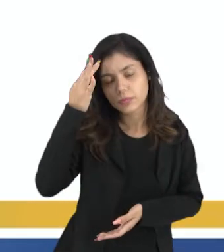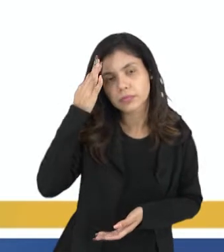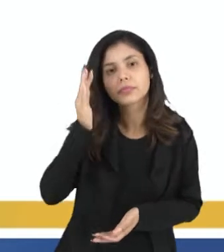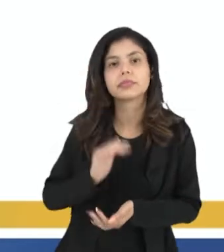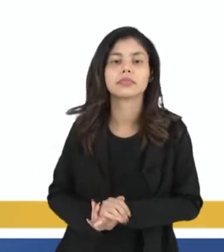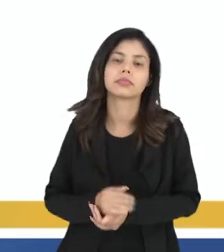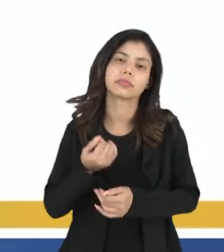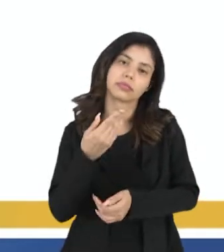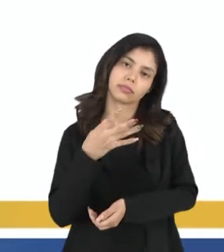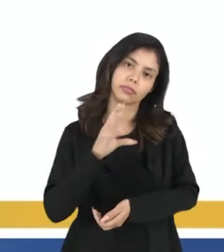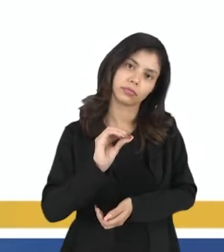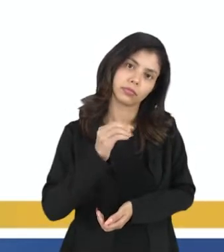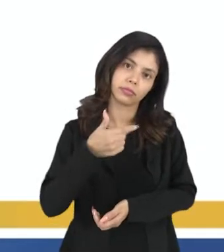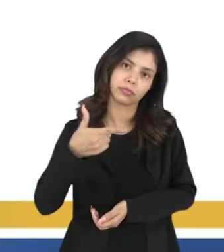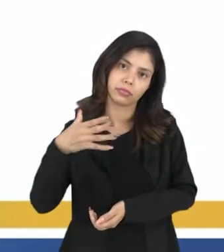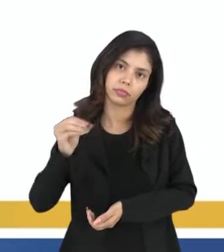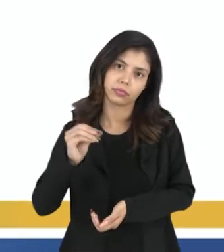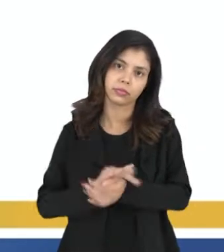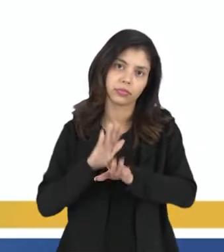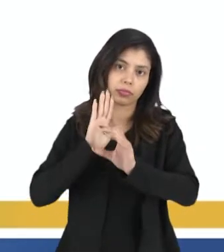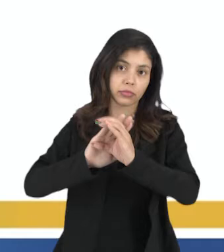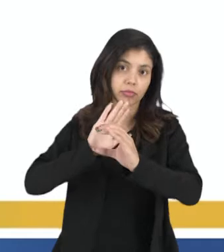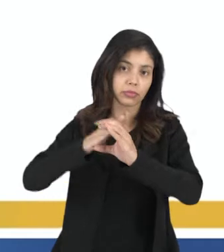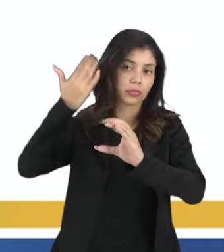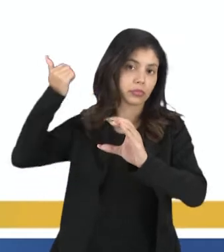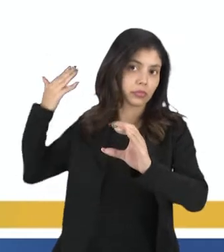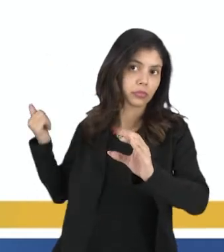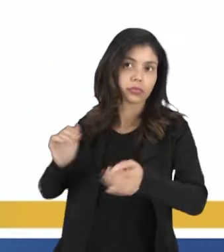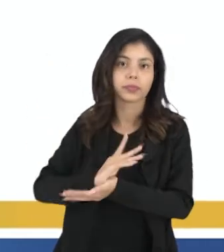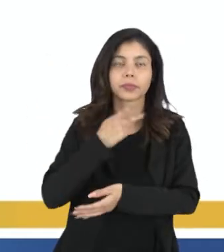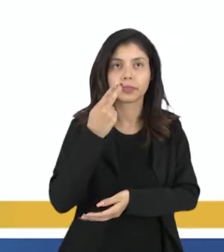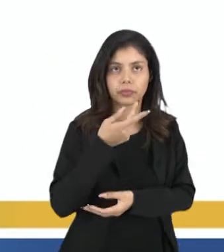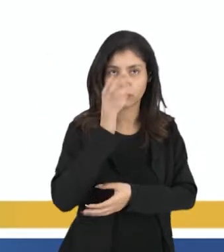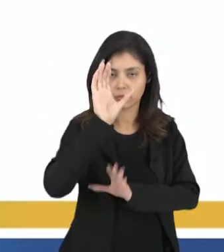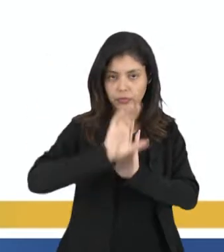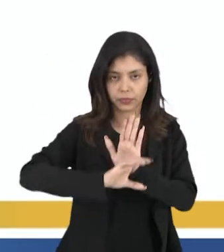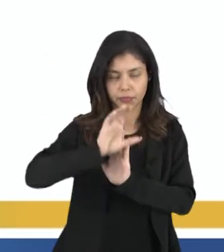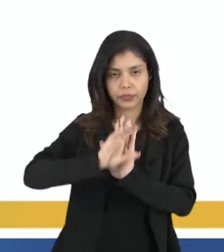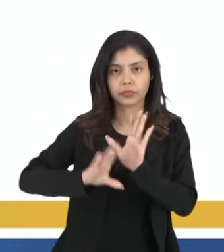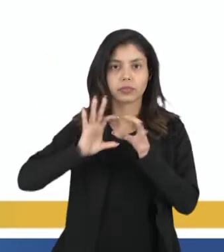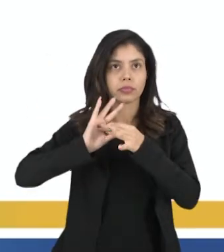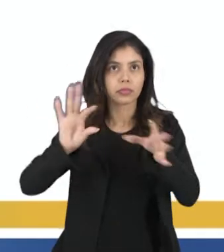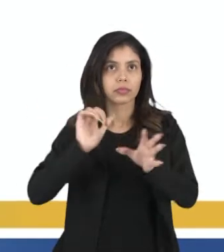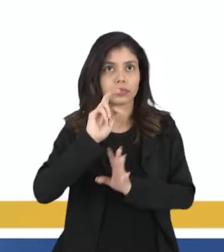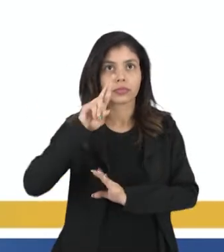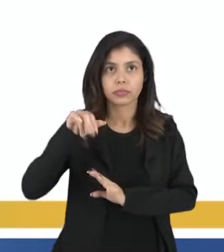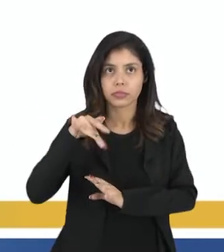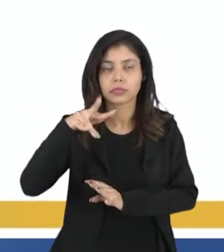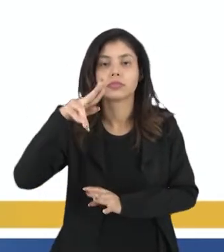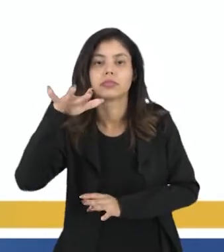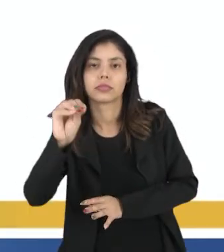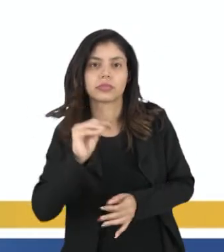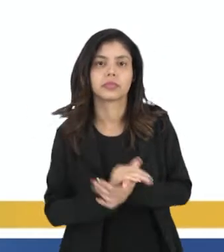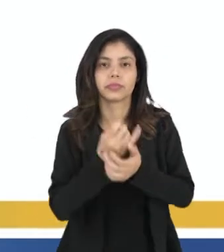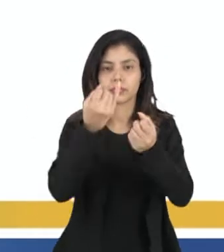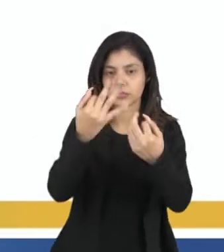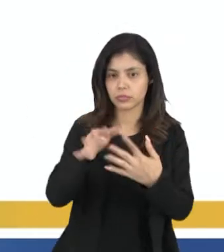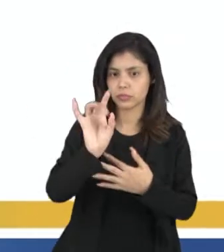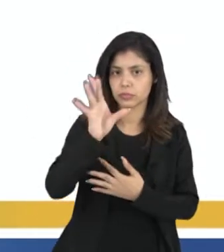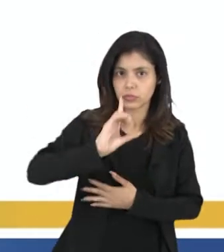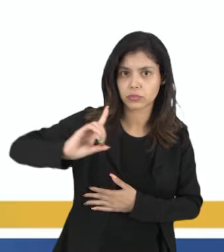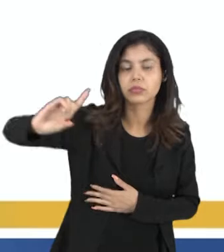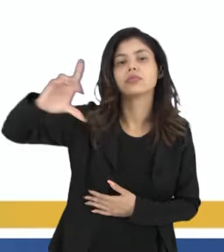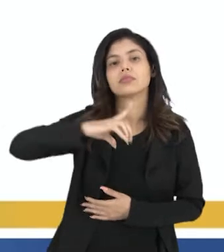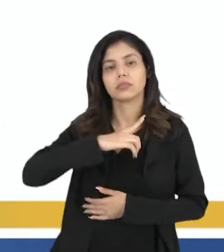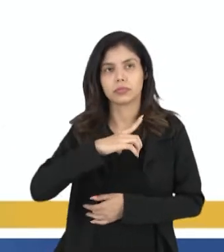do 420 a.C., que falou sobre esses conceitos do livre-arbítrio, né? Ele vai dizer que somente